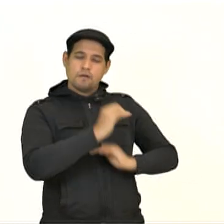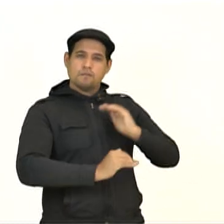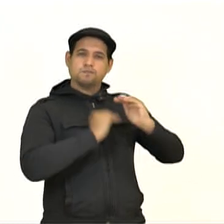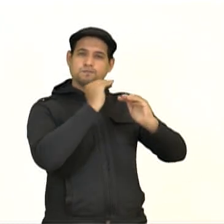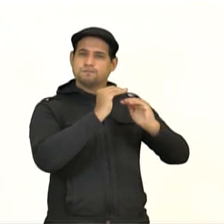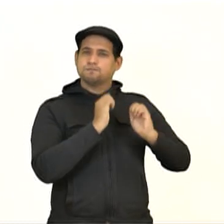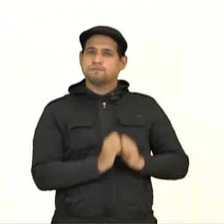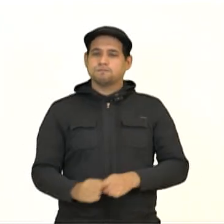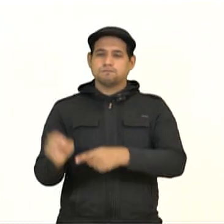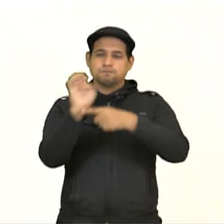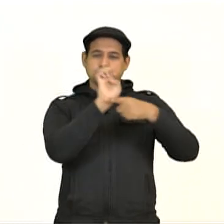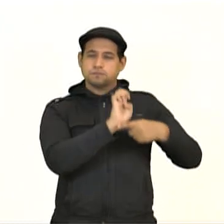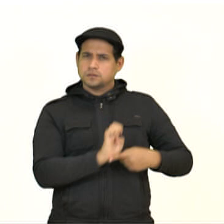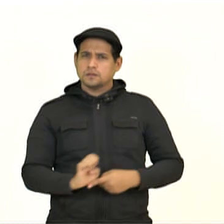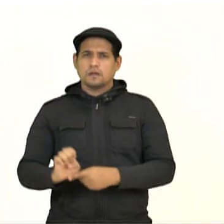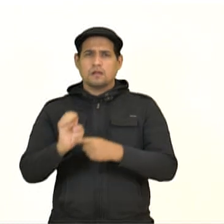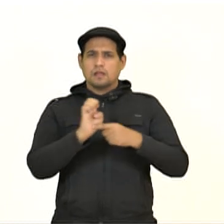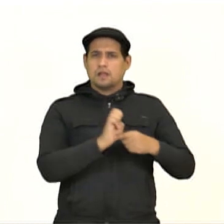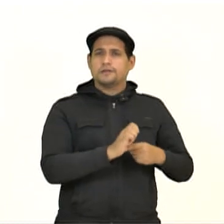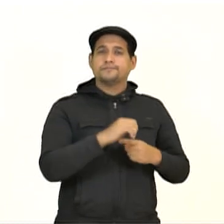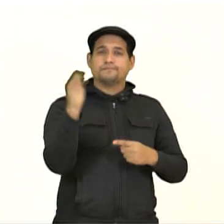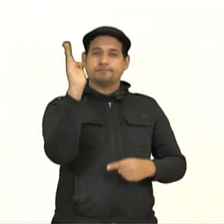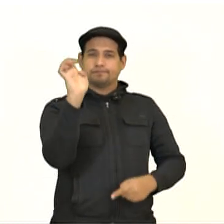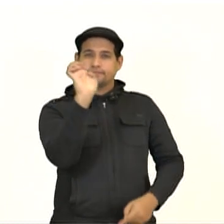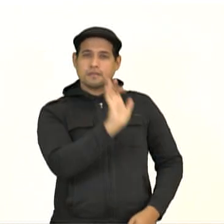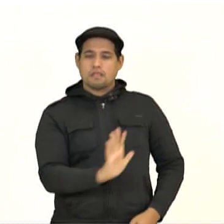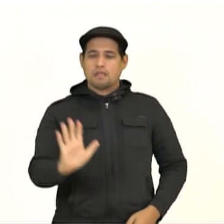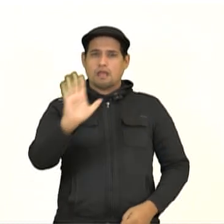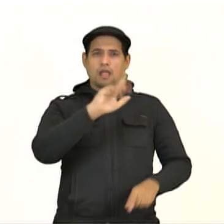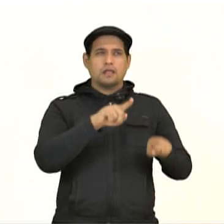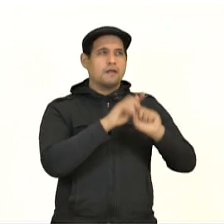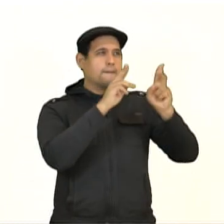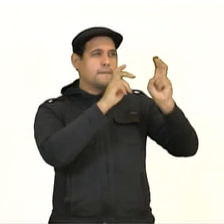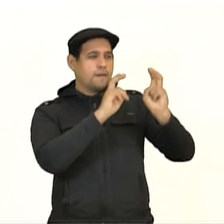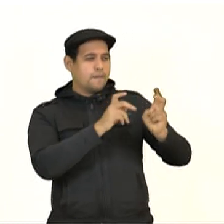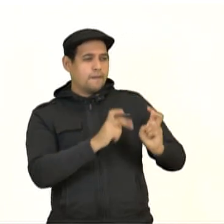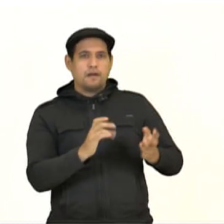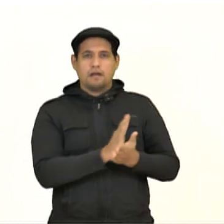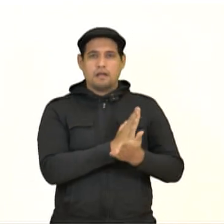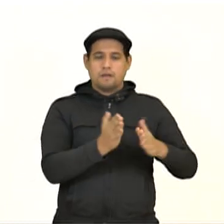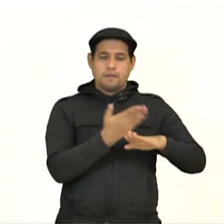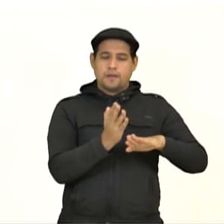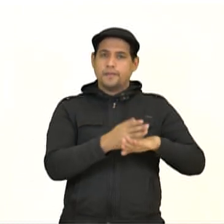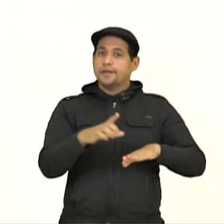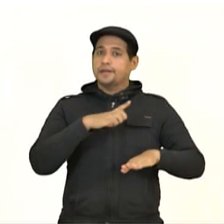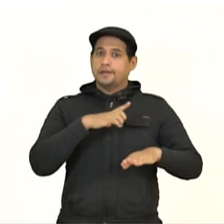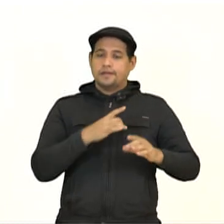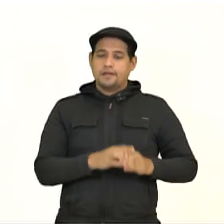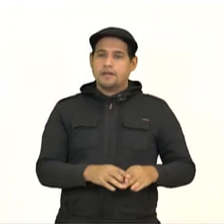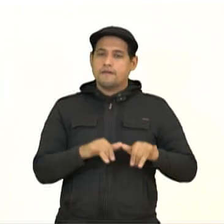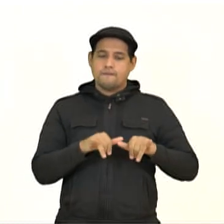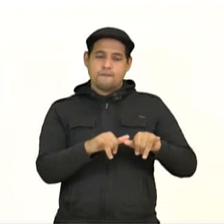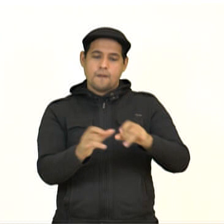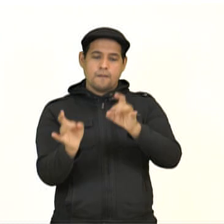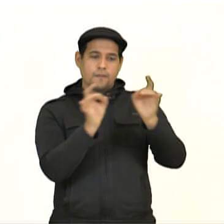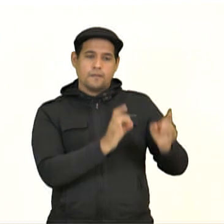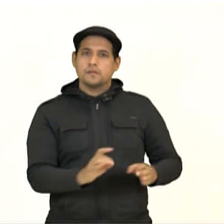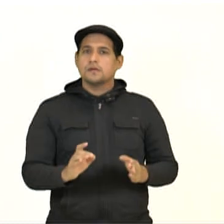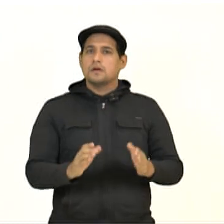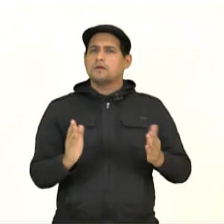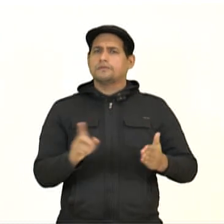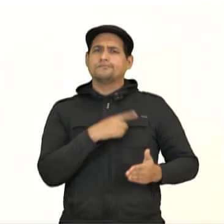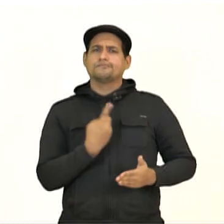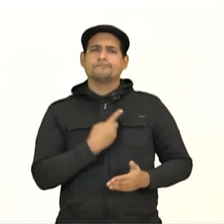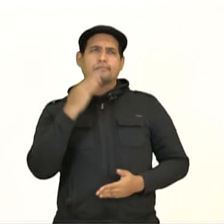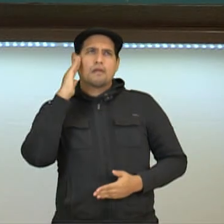dos Estados nacionais europeus. Identificar algumas práticas econômicas mercantilistas. Então, hoje nós vamos aprender a